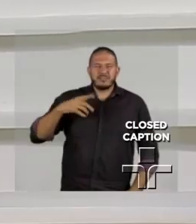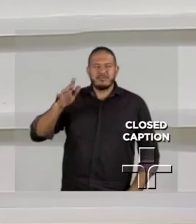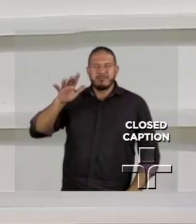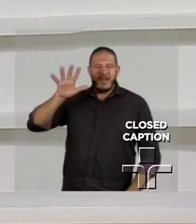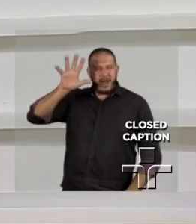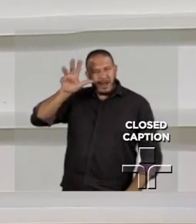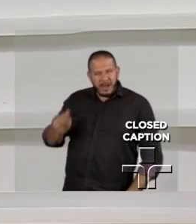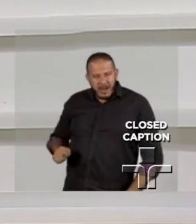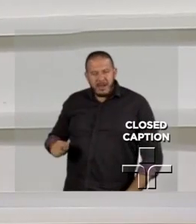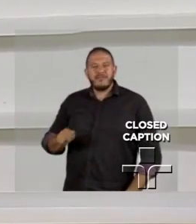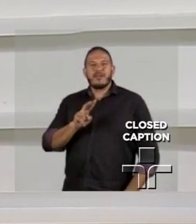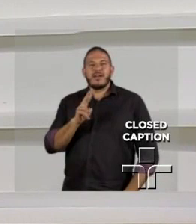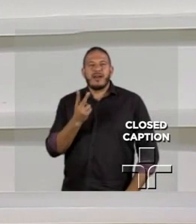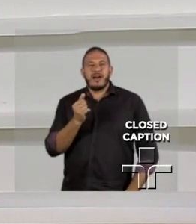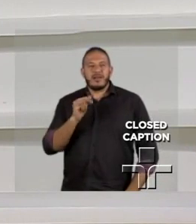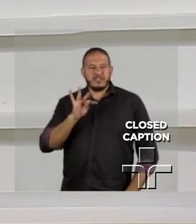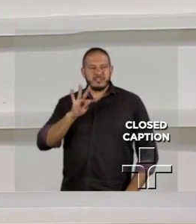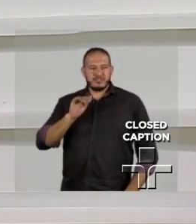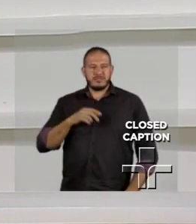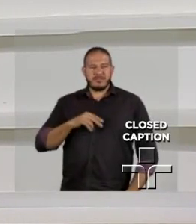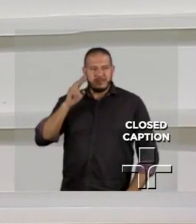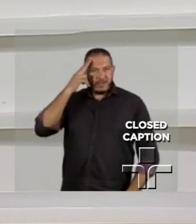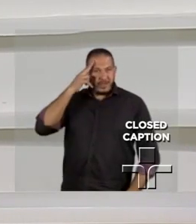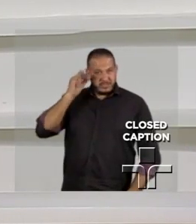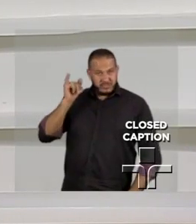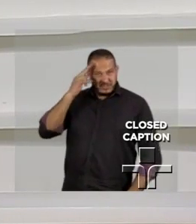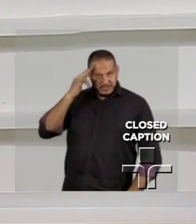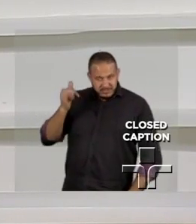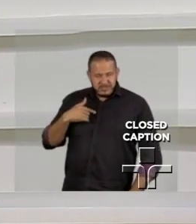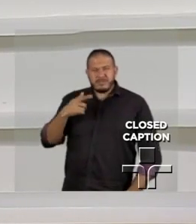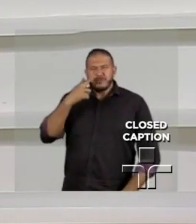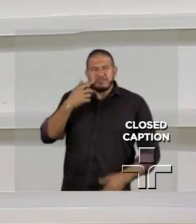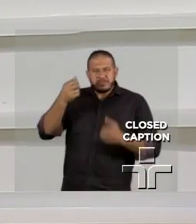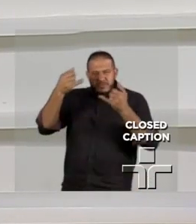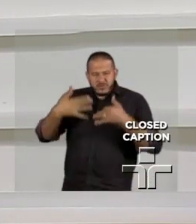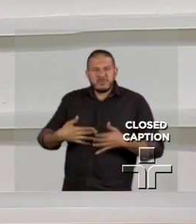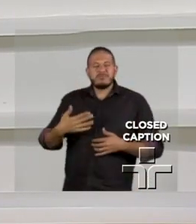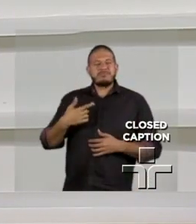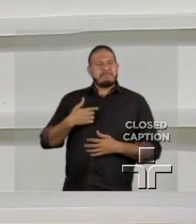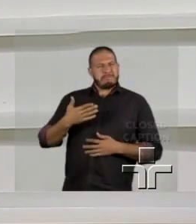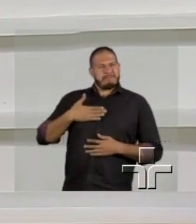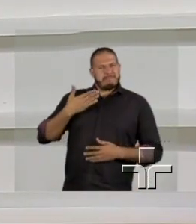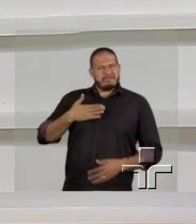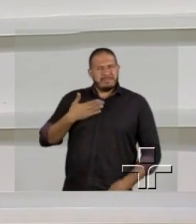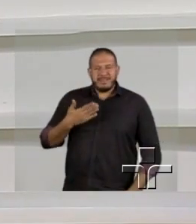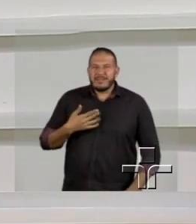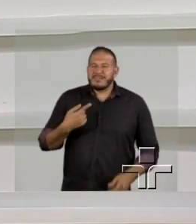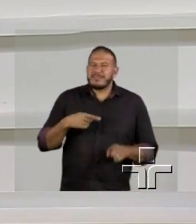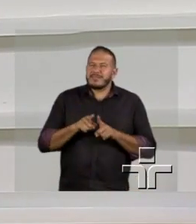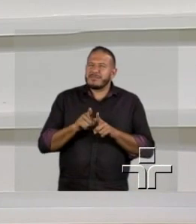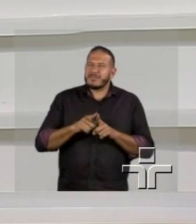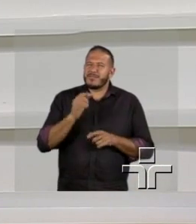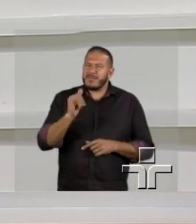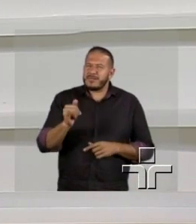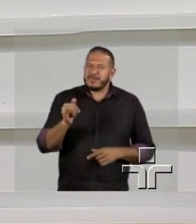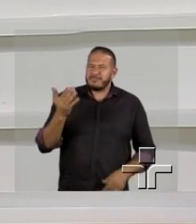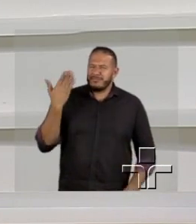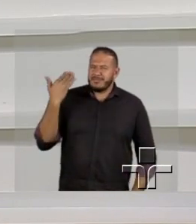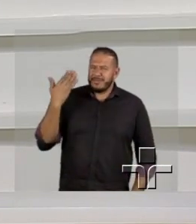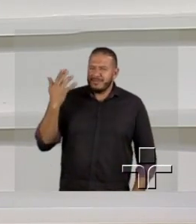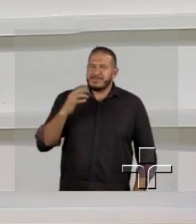a um direito do cidadão usar arma dentro de certos critérios, ou comprar ou adquirir dentro de certos